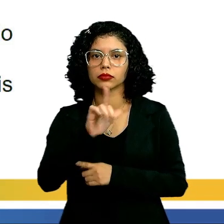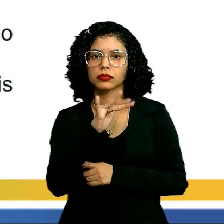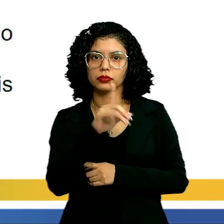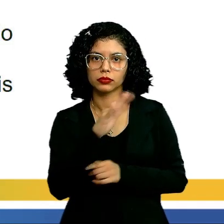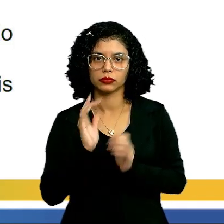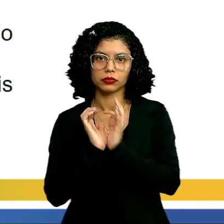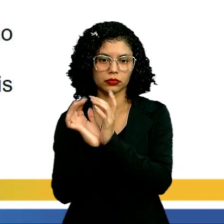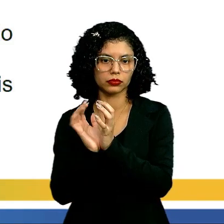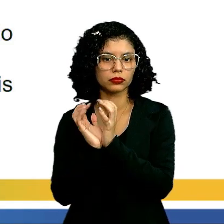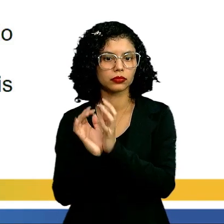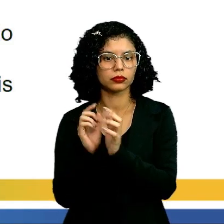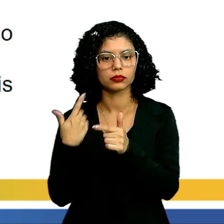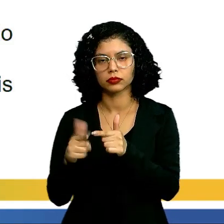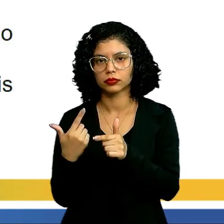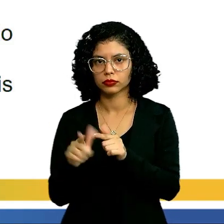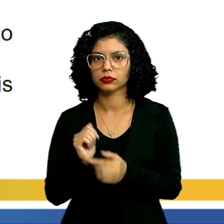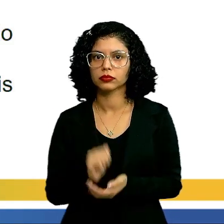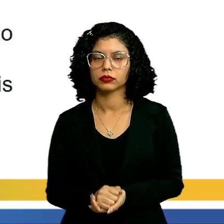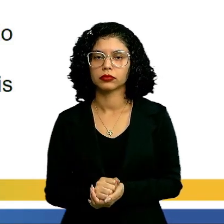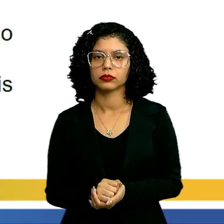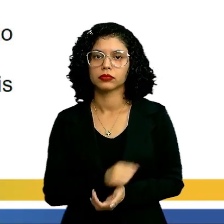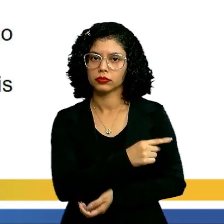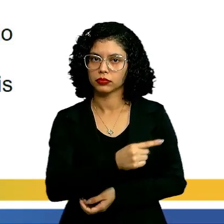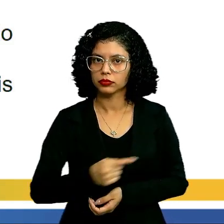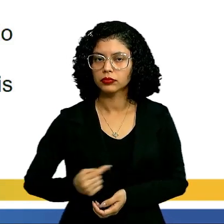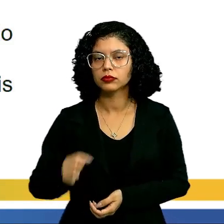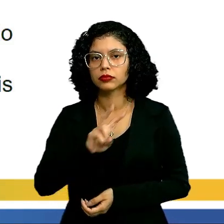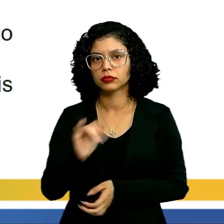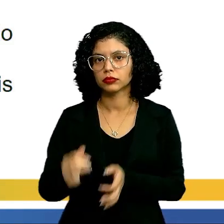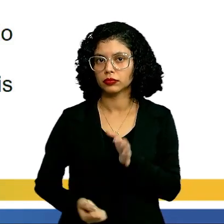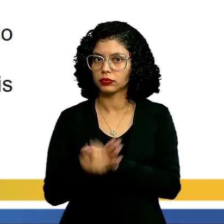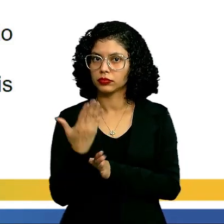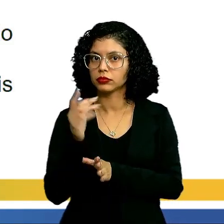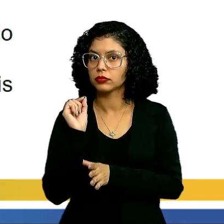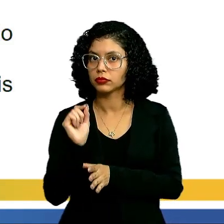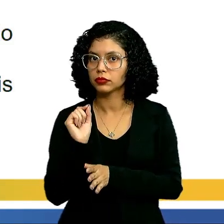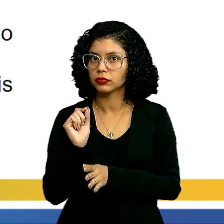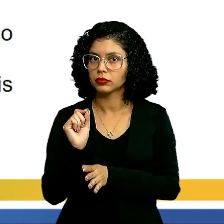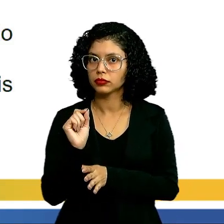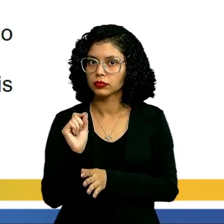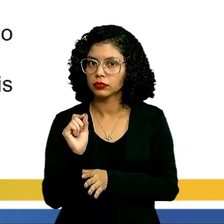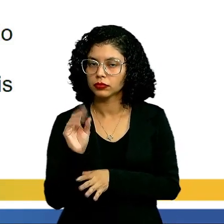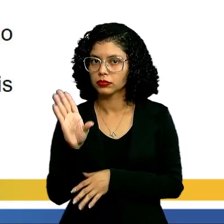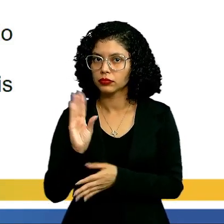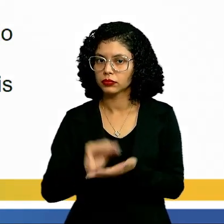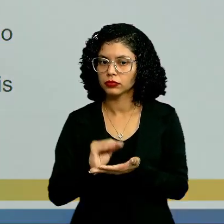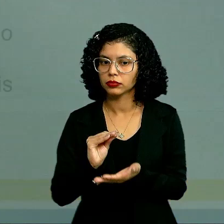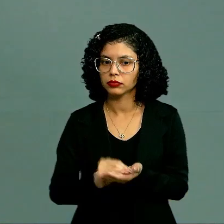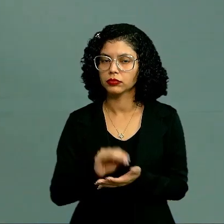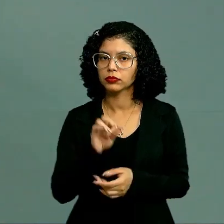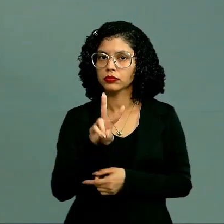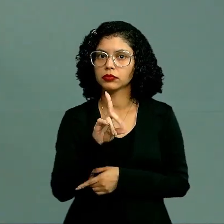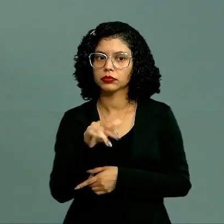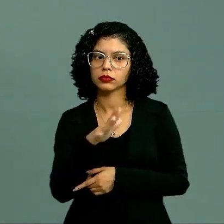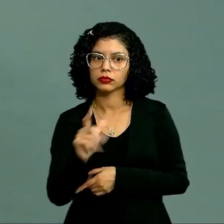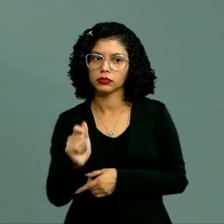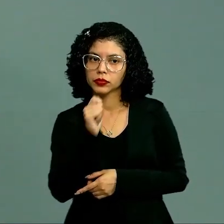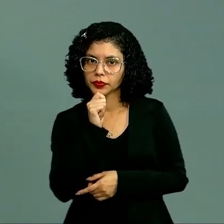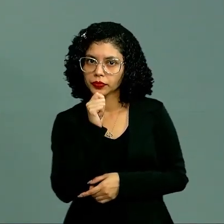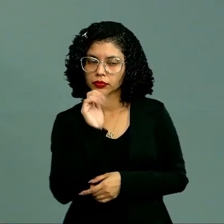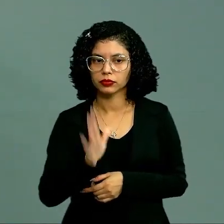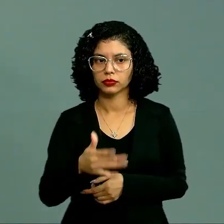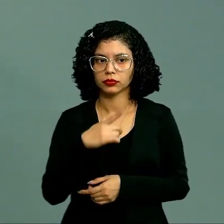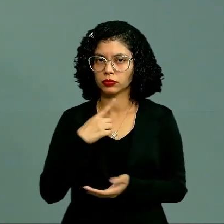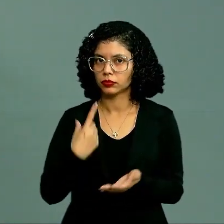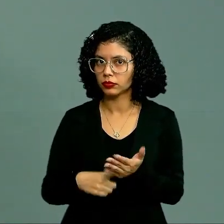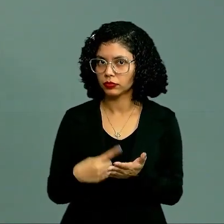lesão no cérebro do rato, se eu causar essa lesão, vai gerar o quê? Uma falta de vocalização. Então, nós temos aí